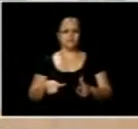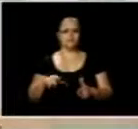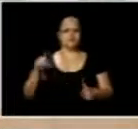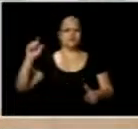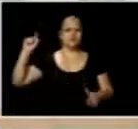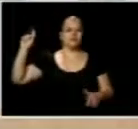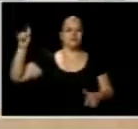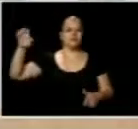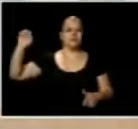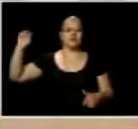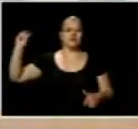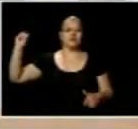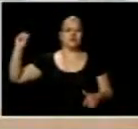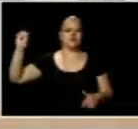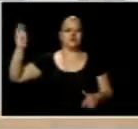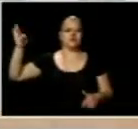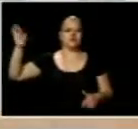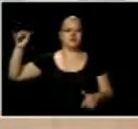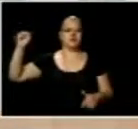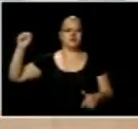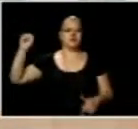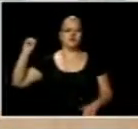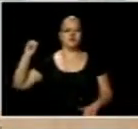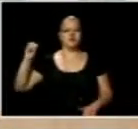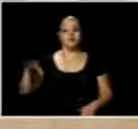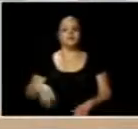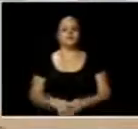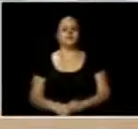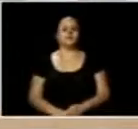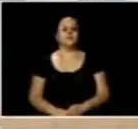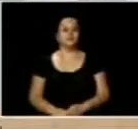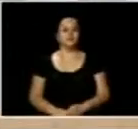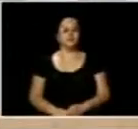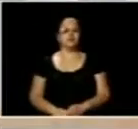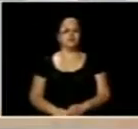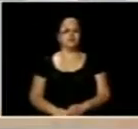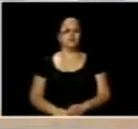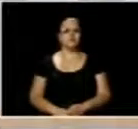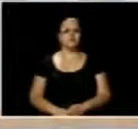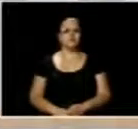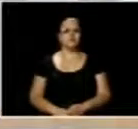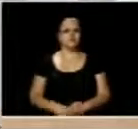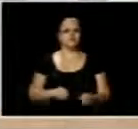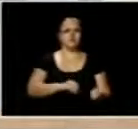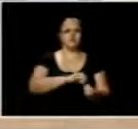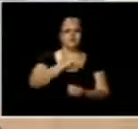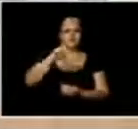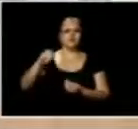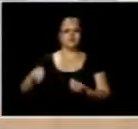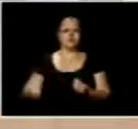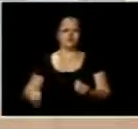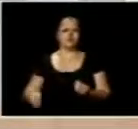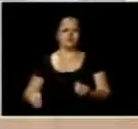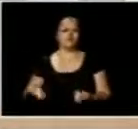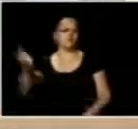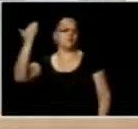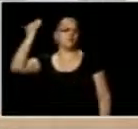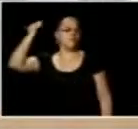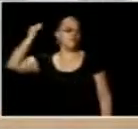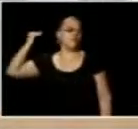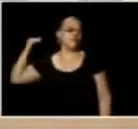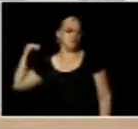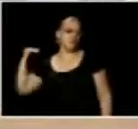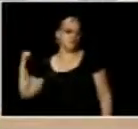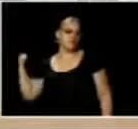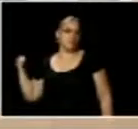eu completo, é o modelo de gestão que nós temos no nosso município. Um modelo arcaico e centralizador. E